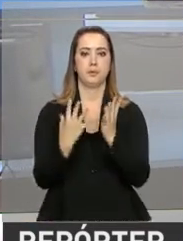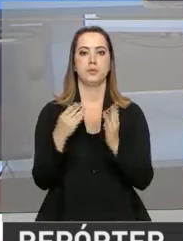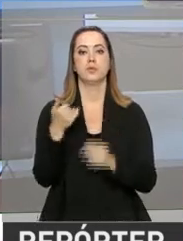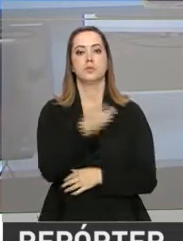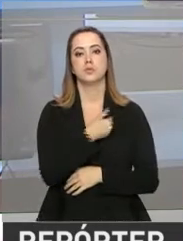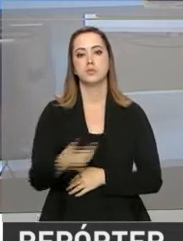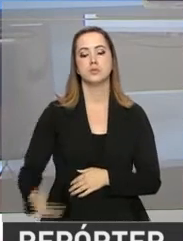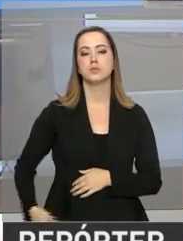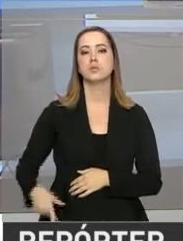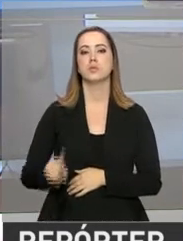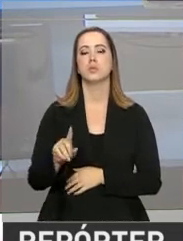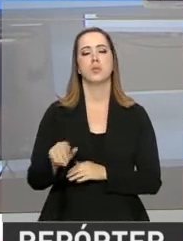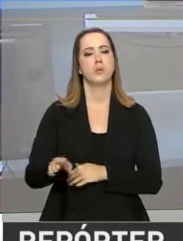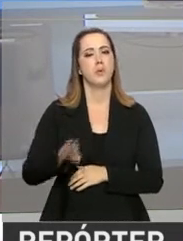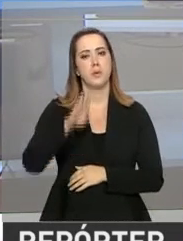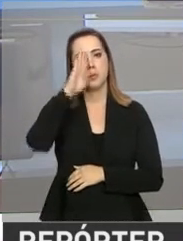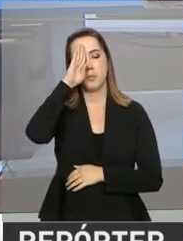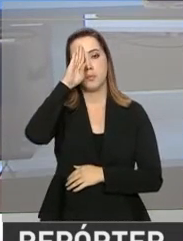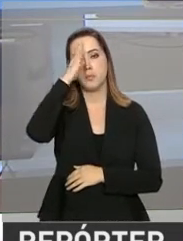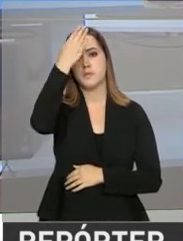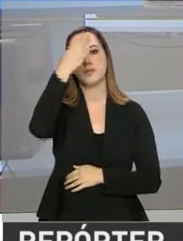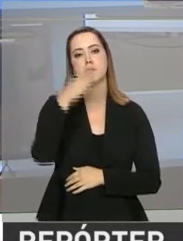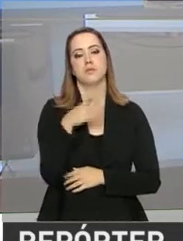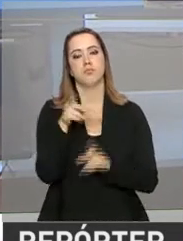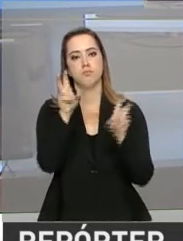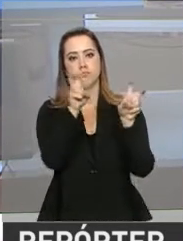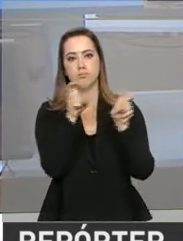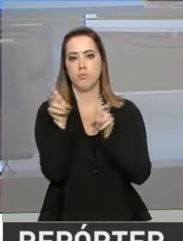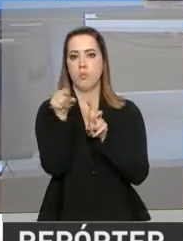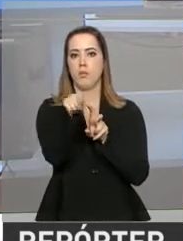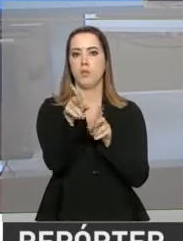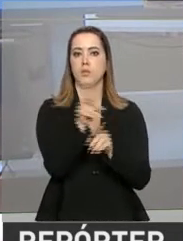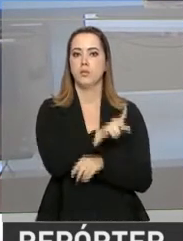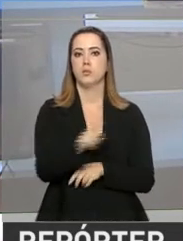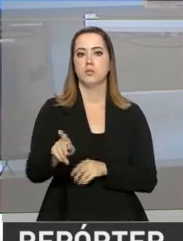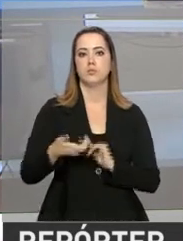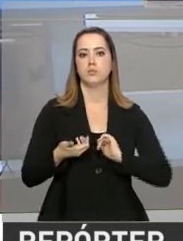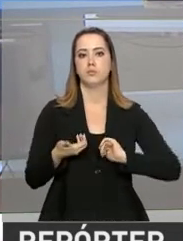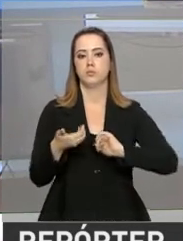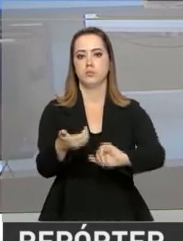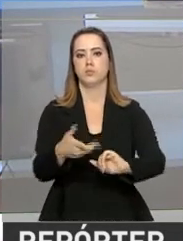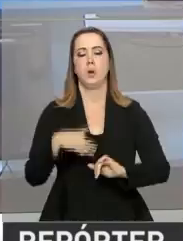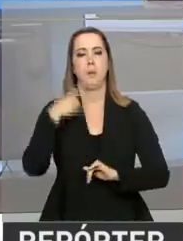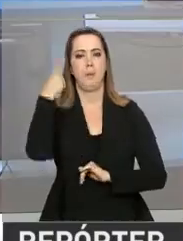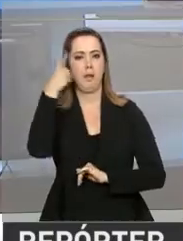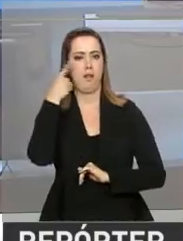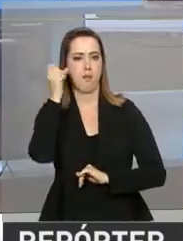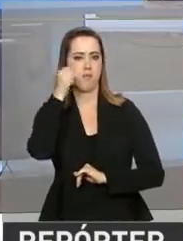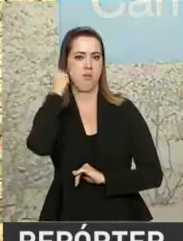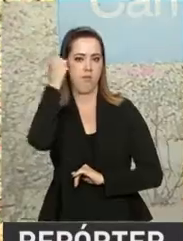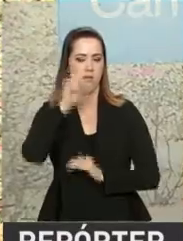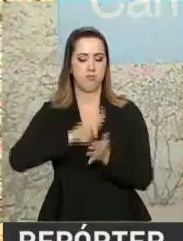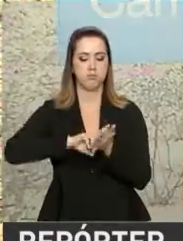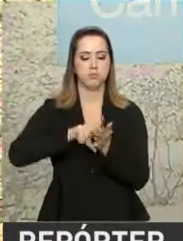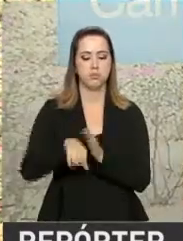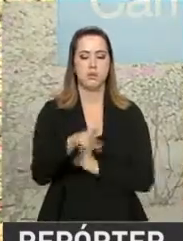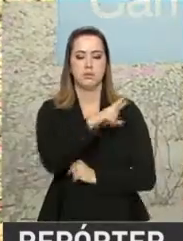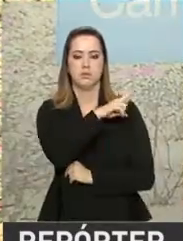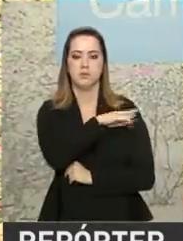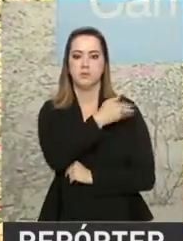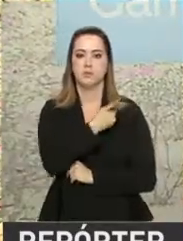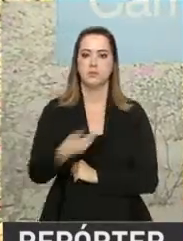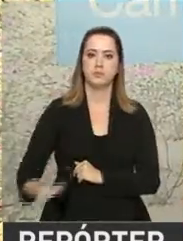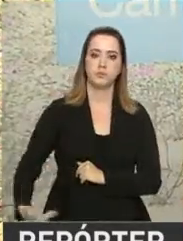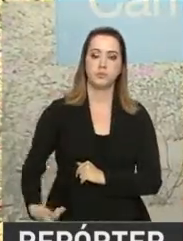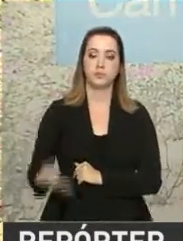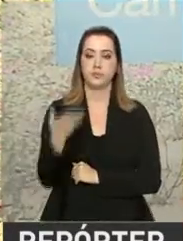um encontro nesta quarta feira entre o presidente da câmara dos deputados parlamentares e representantes do governo o ministro